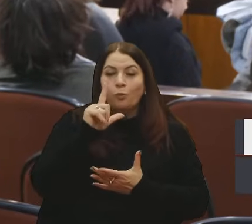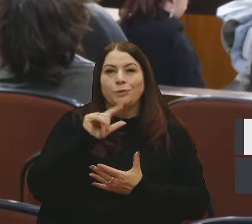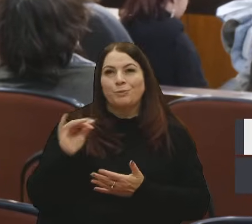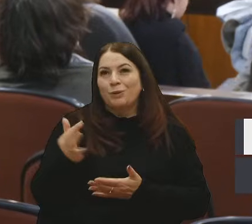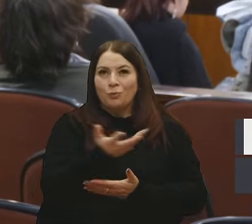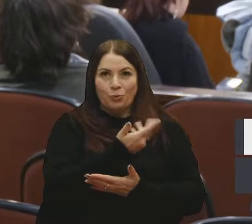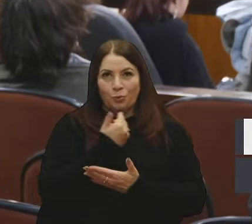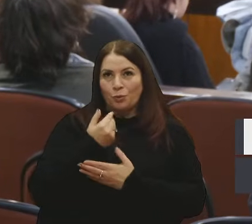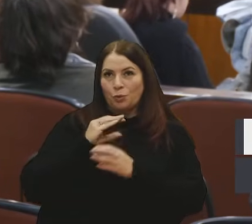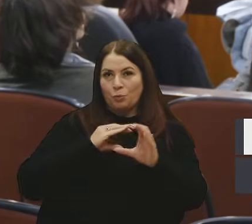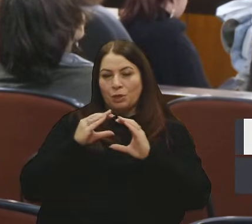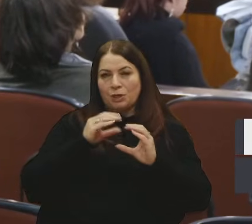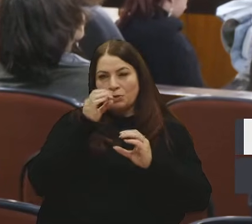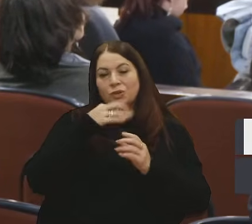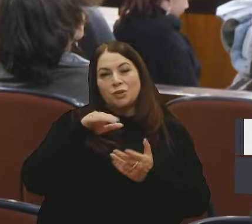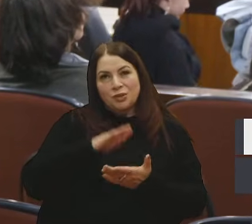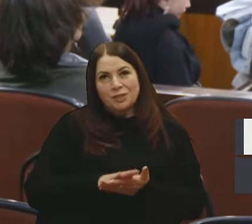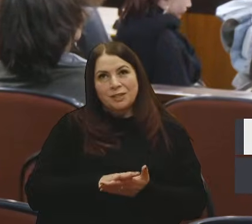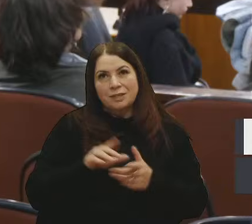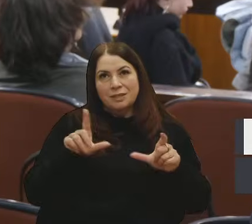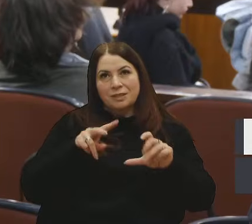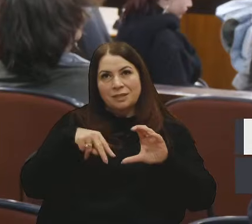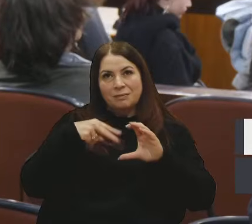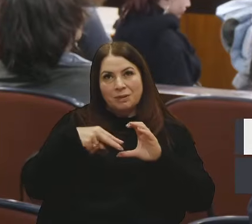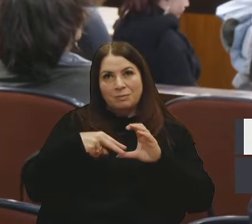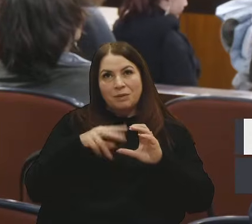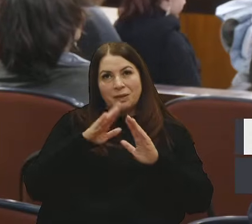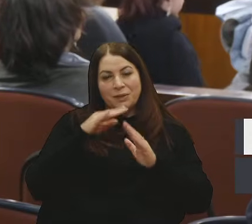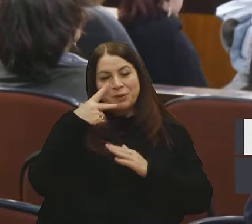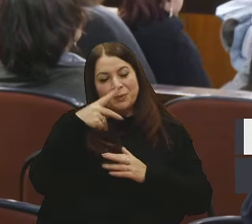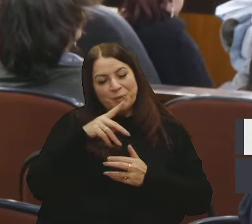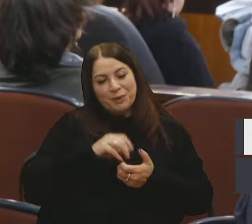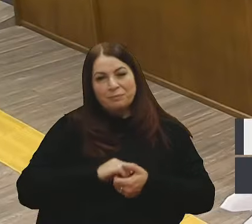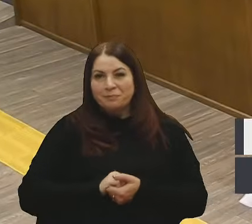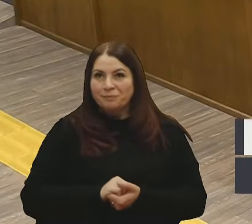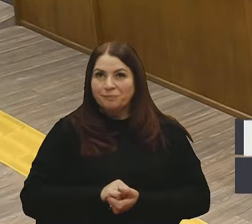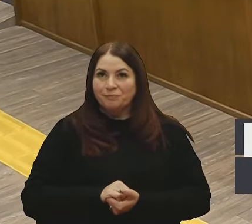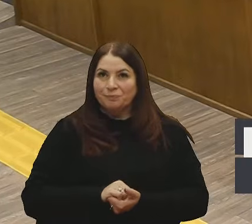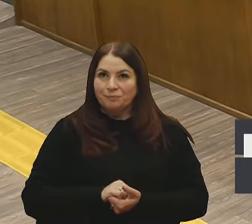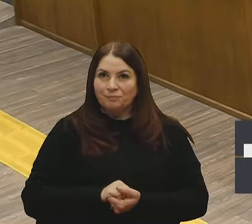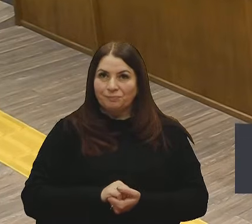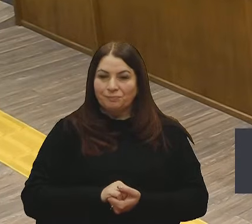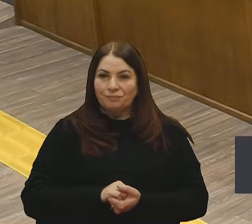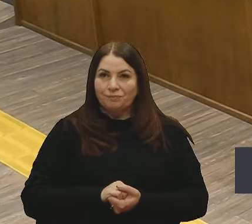a comunicação de Caxias do Sul. TV Câmara, a casa é sua.